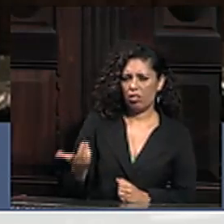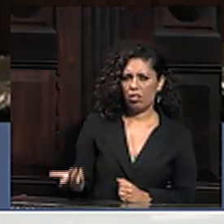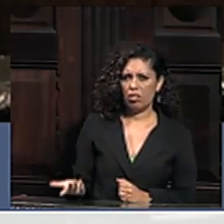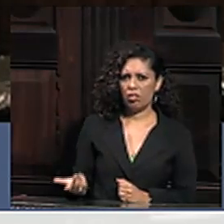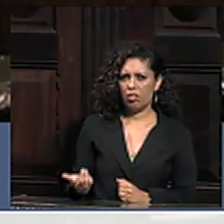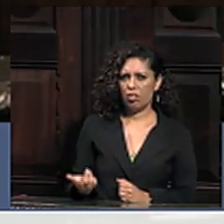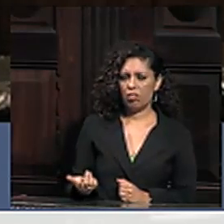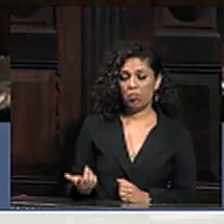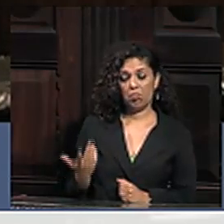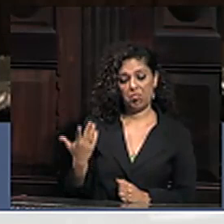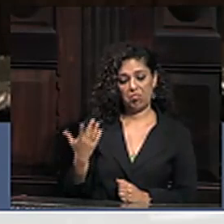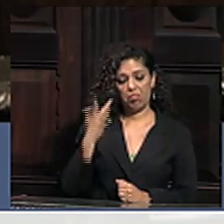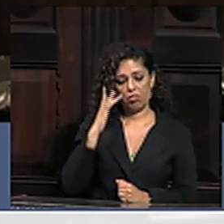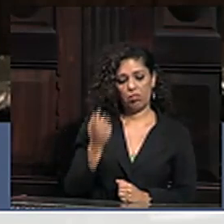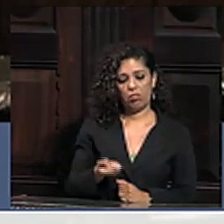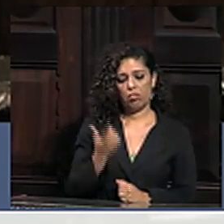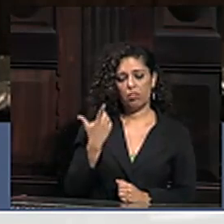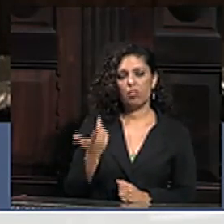Por